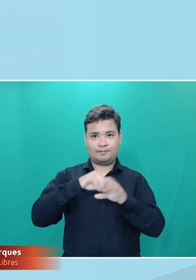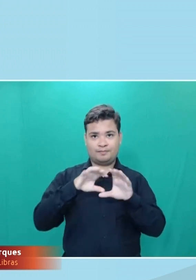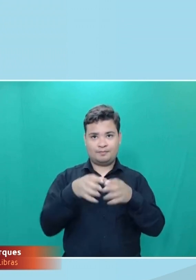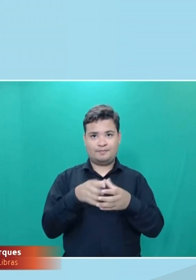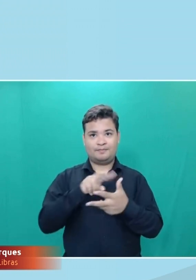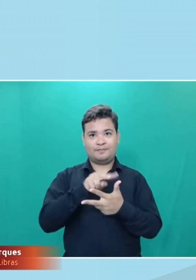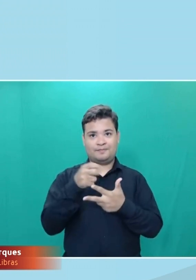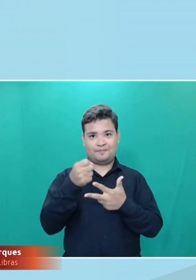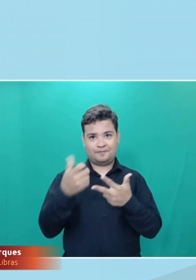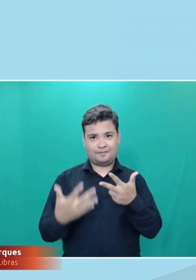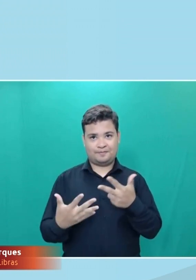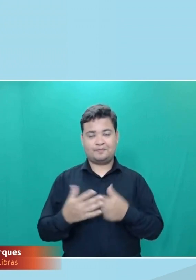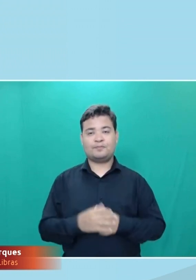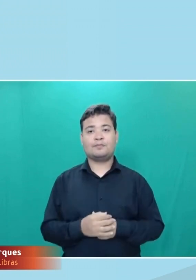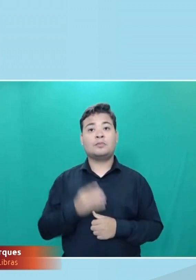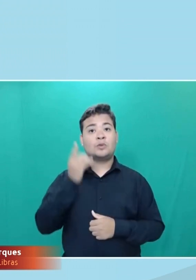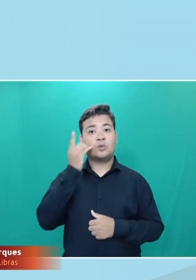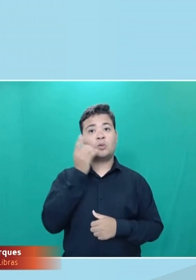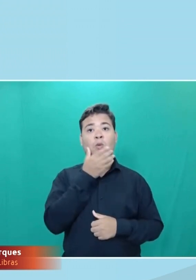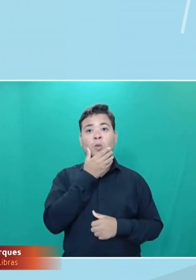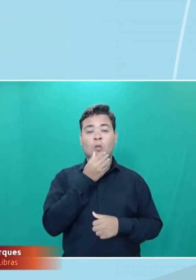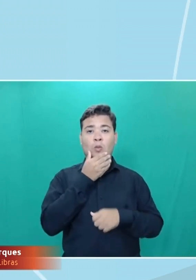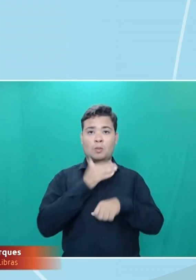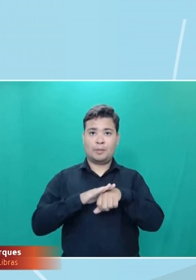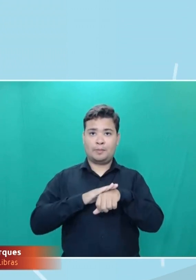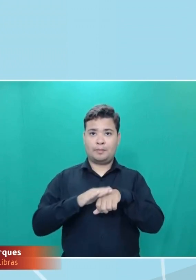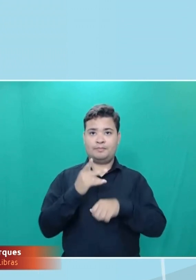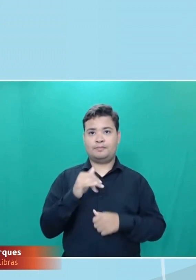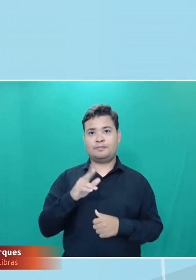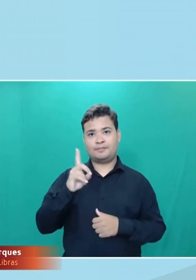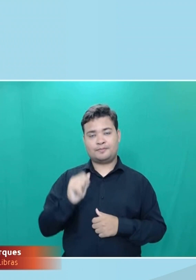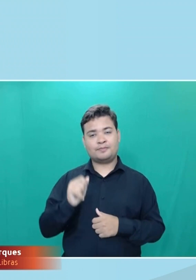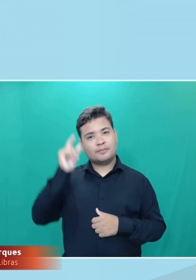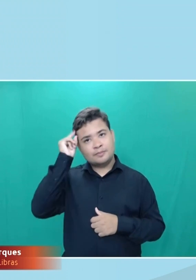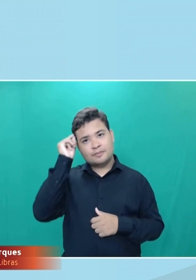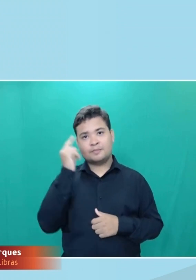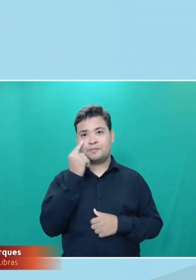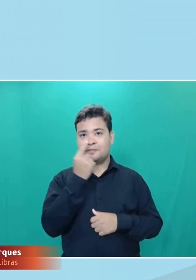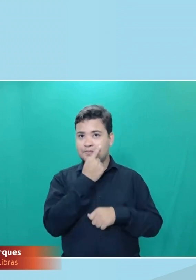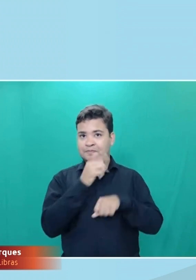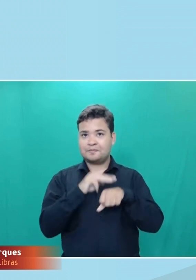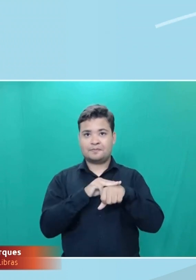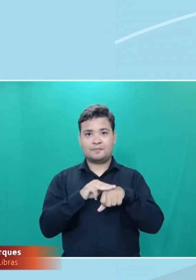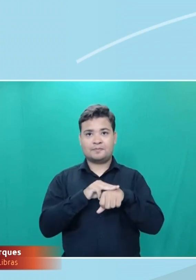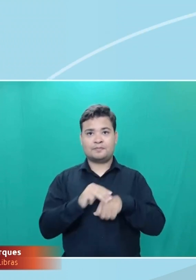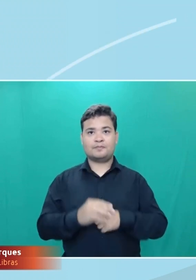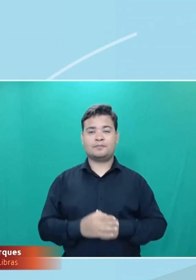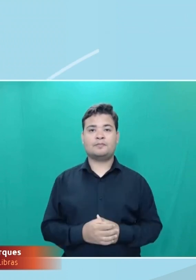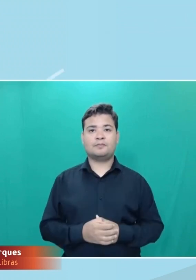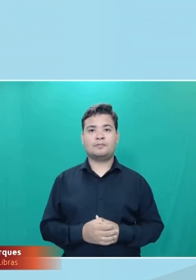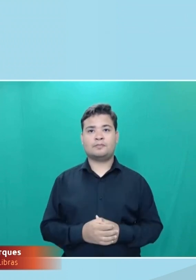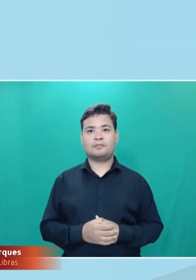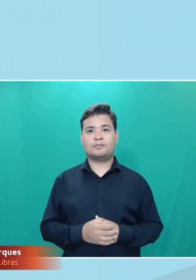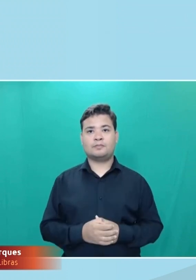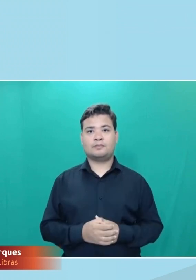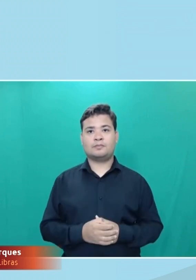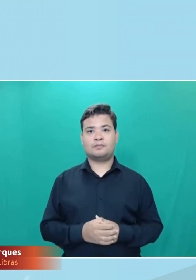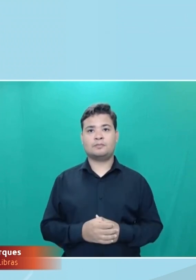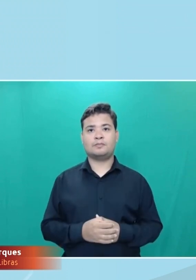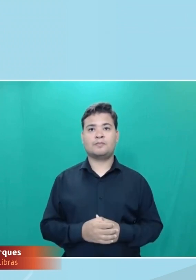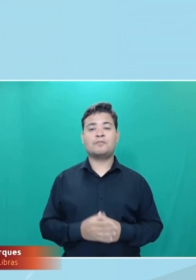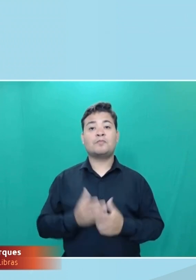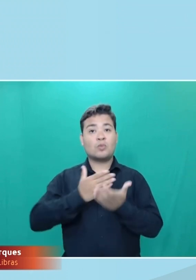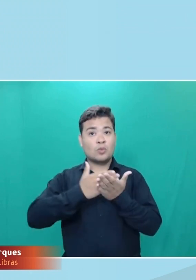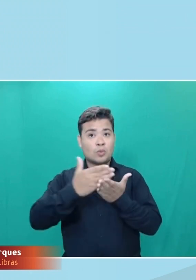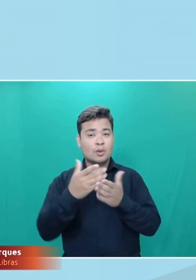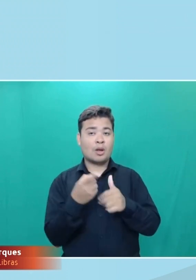Labitave. O Diogo é um homem de pele parda, cabelos e olhos castanhos. Bom, antes de